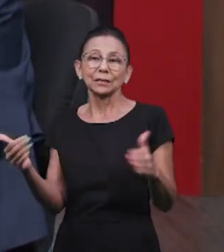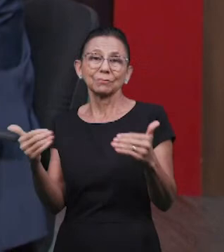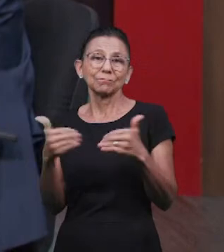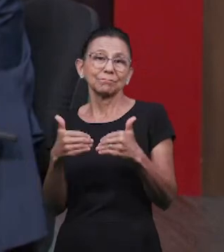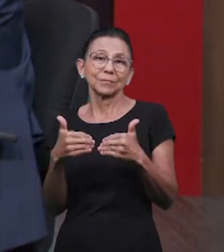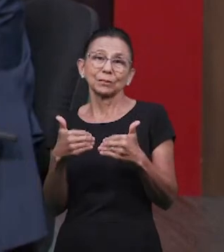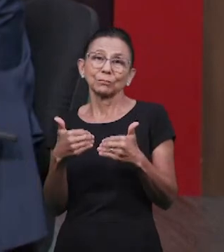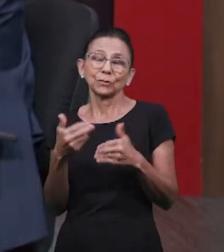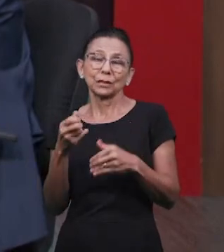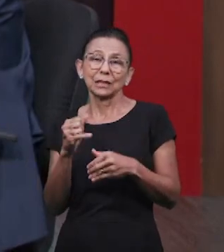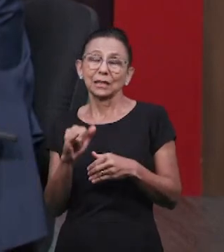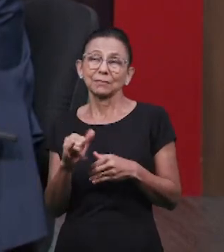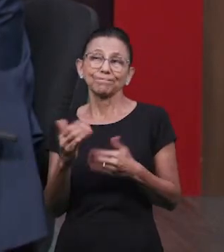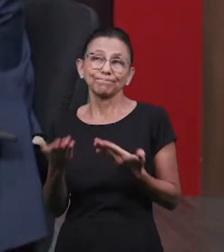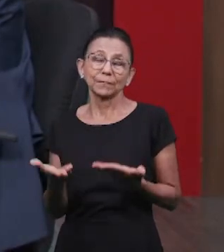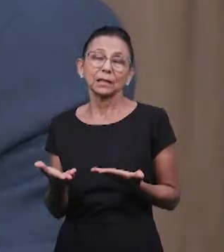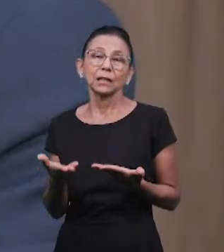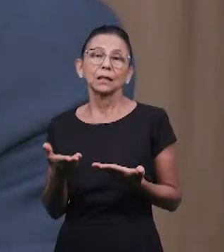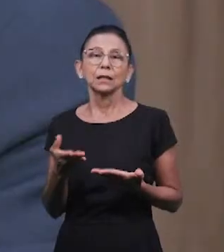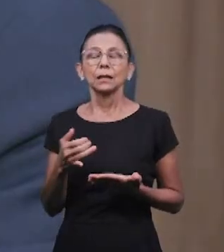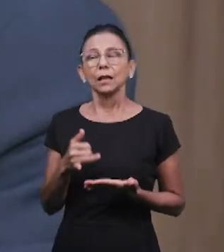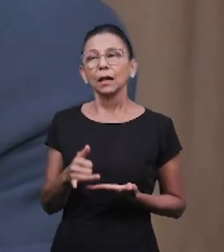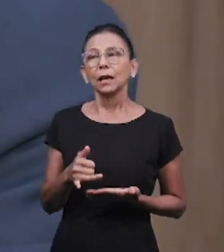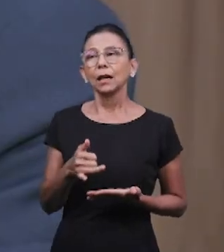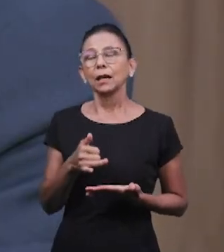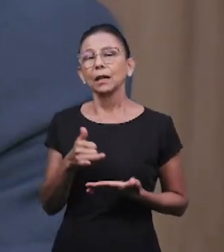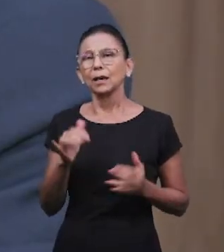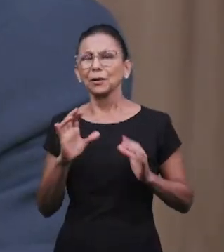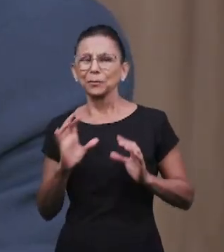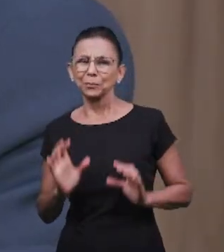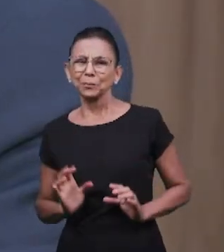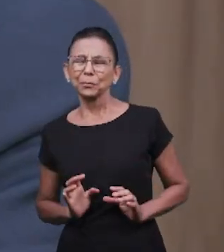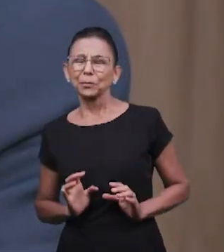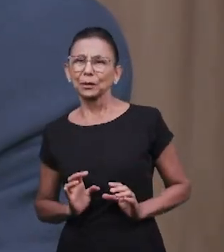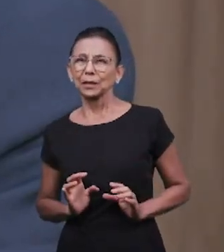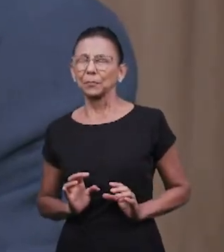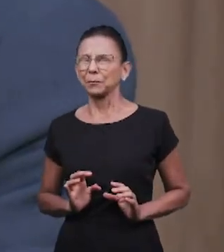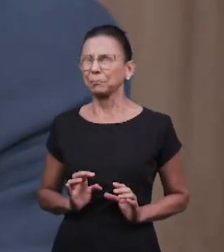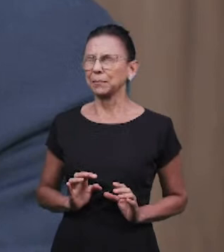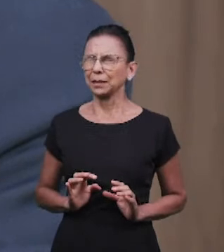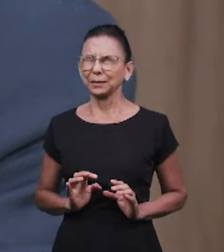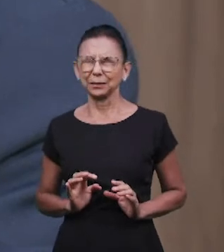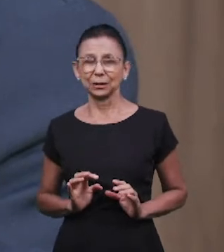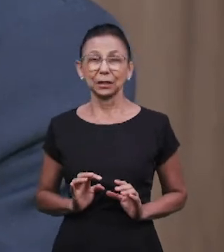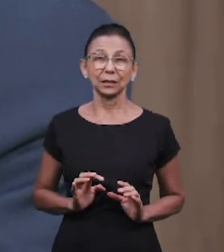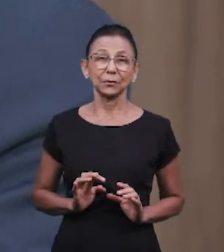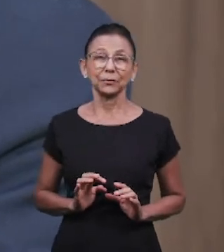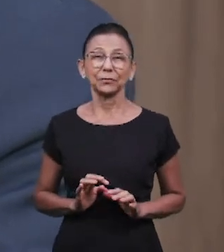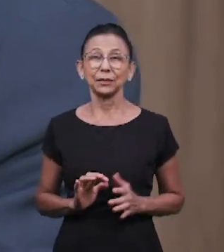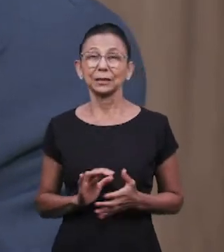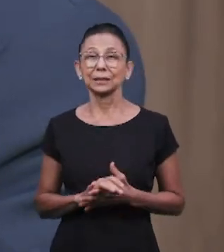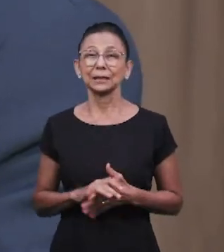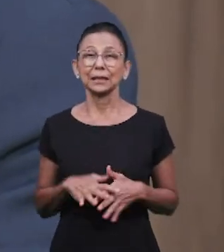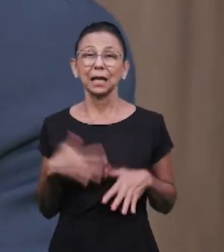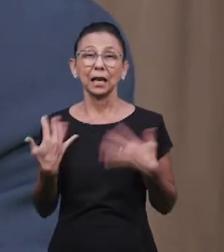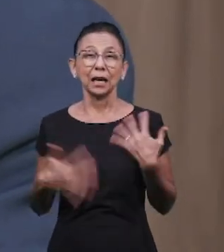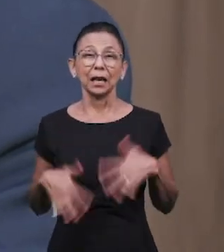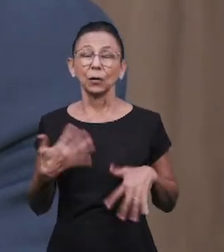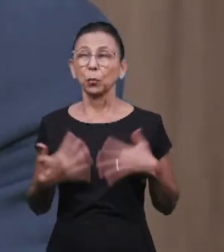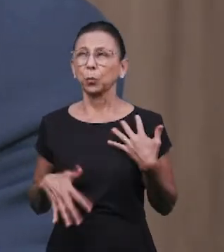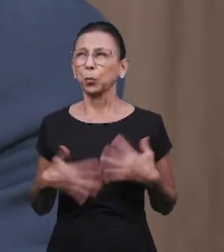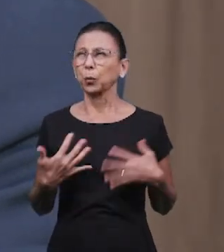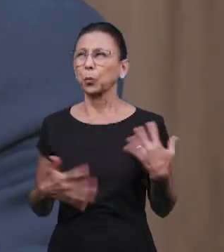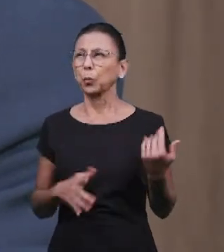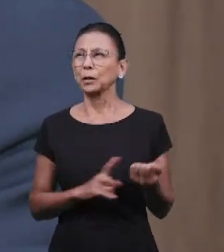o que grau que é, mas a criança que não tem um comportamento assim, que ele fica inquieto no culto, correndo para lá e para cá no meio da igreja, como é que o